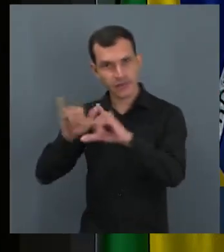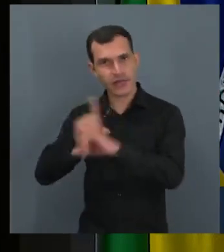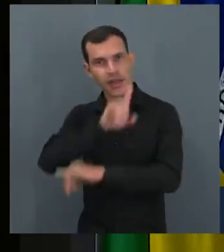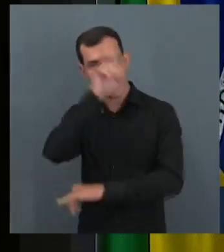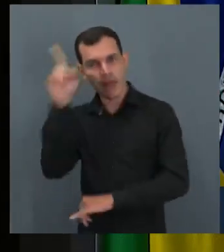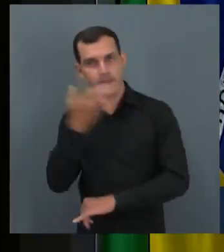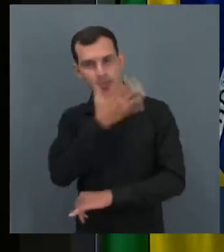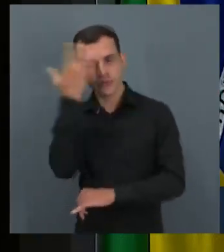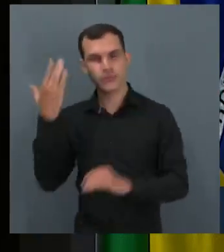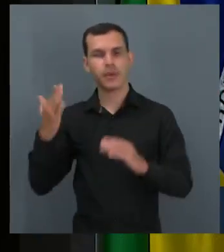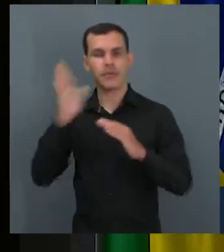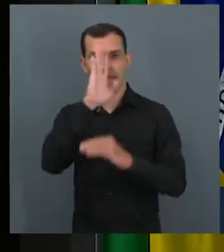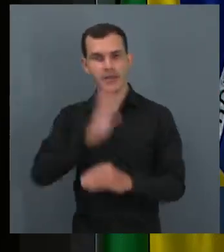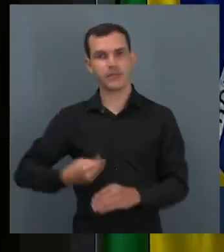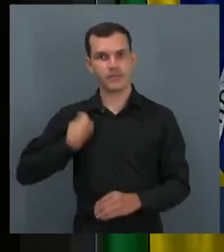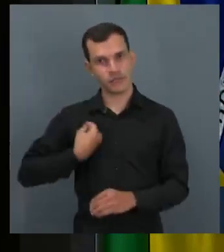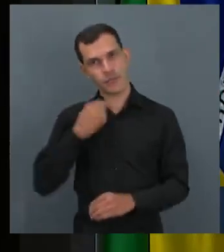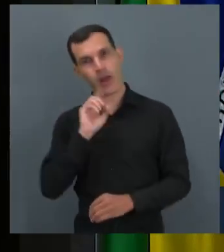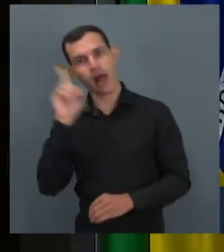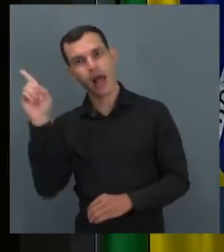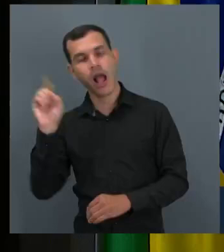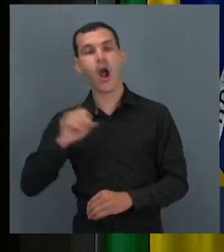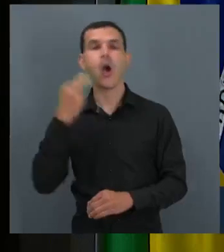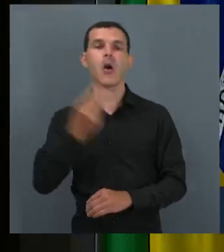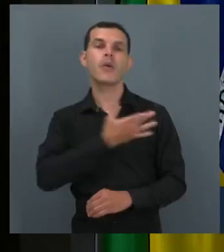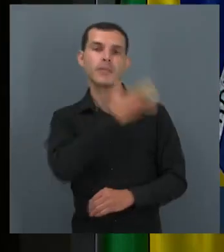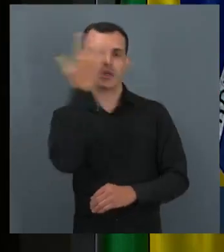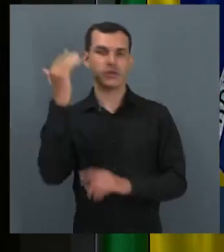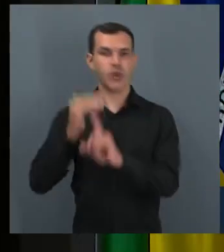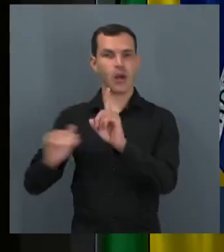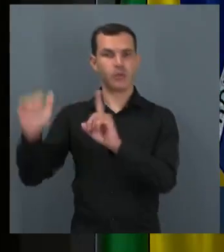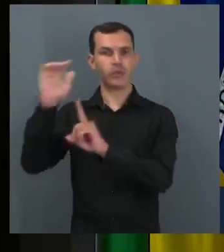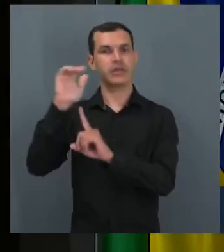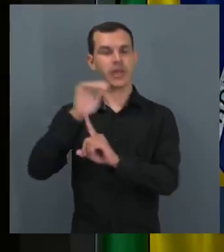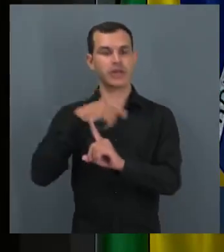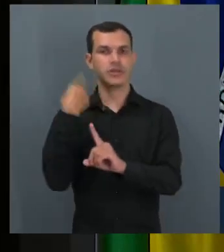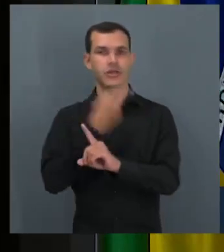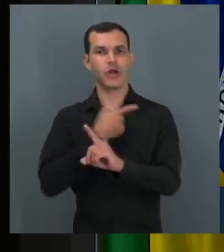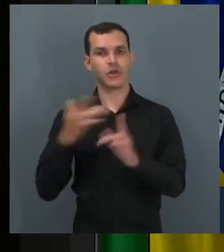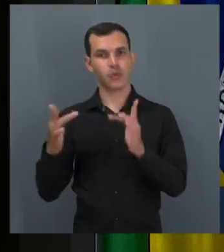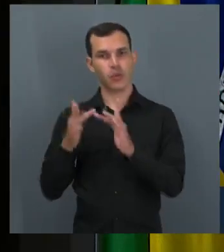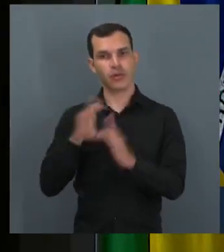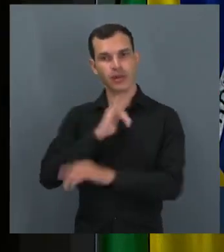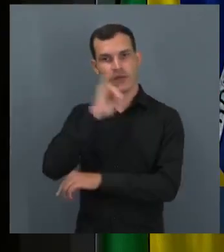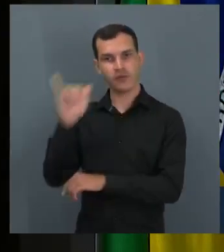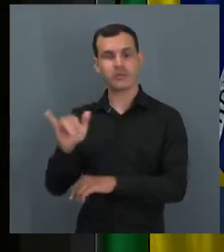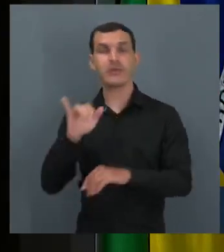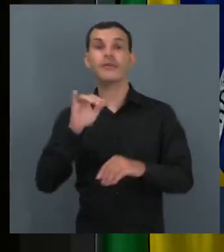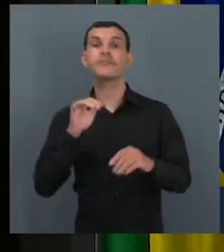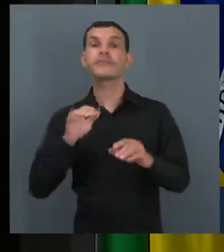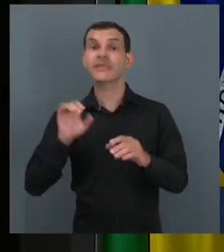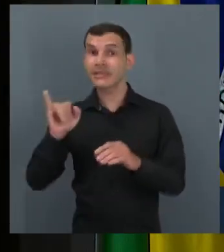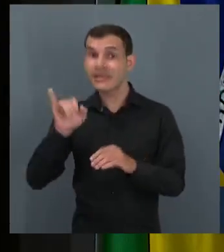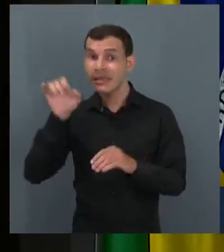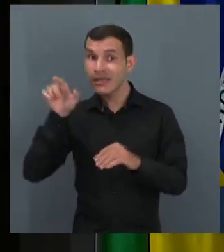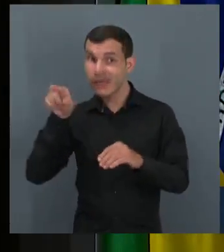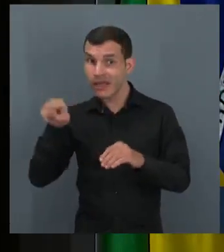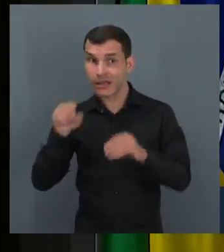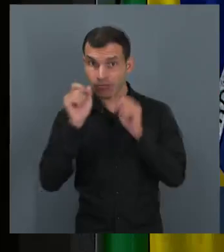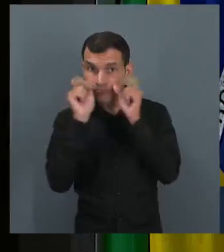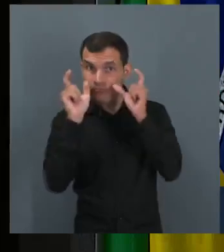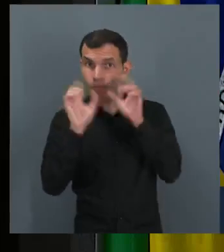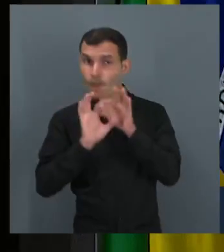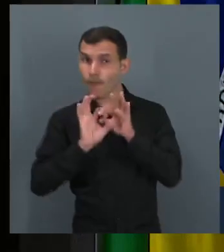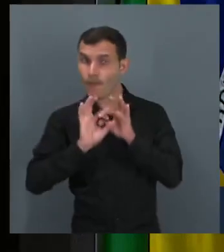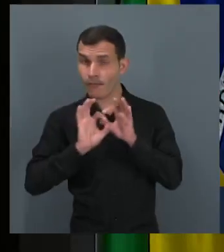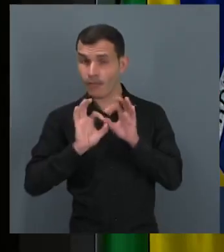que contactamos, que se ele não abrir o olho, vai acontecer o que aconteceu no governo Bolsonaro. O aparelhamento